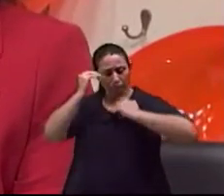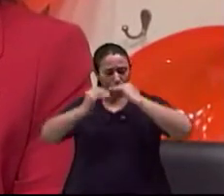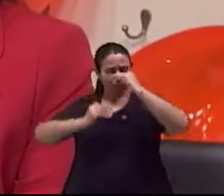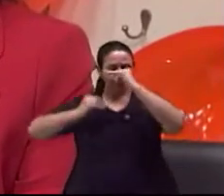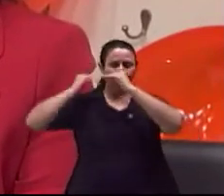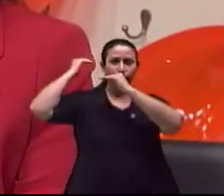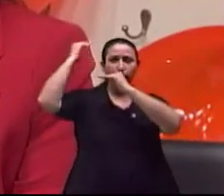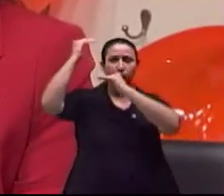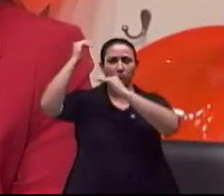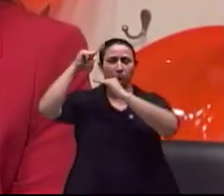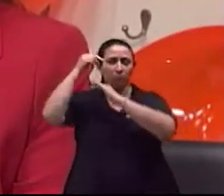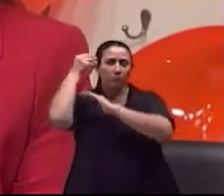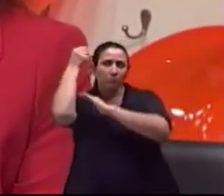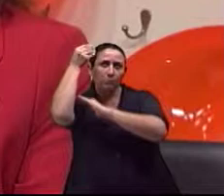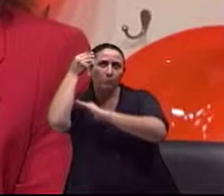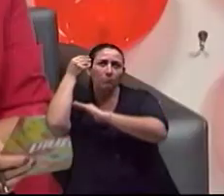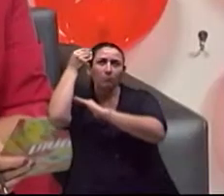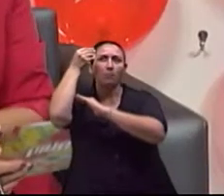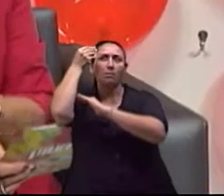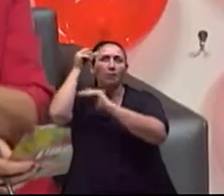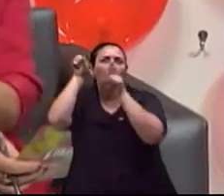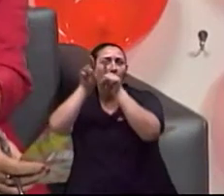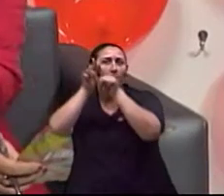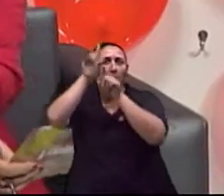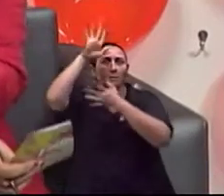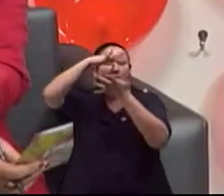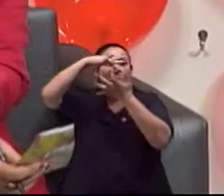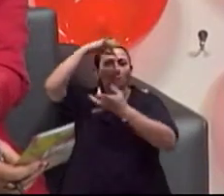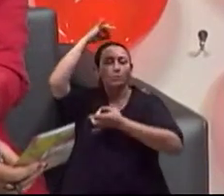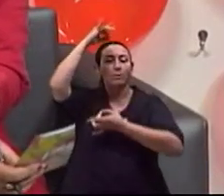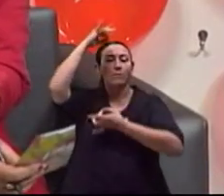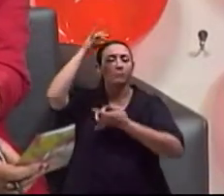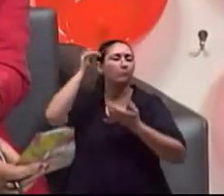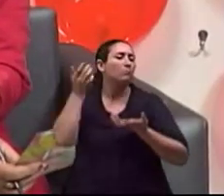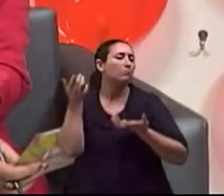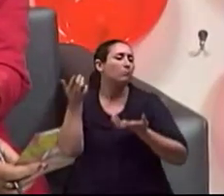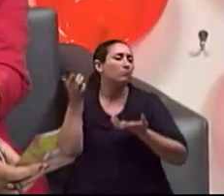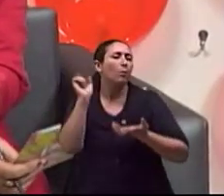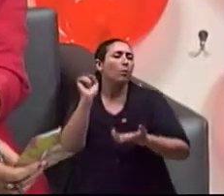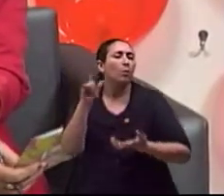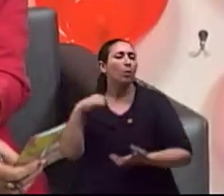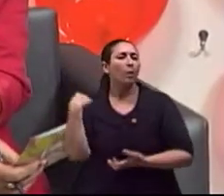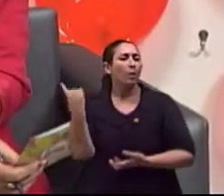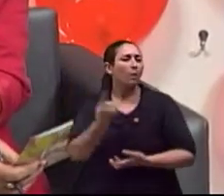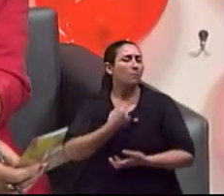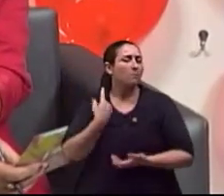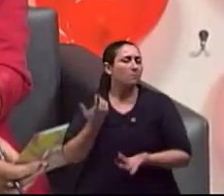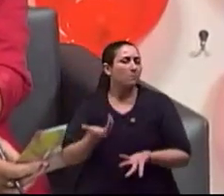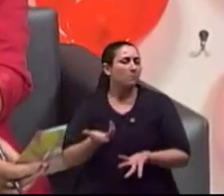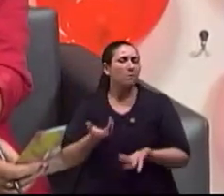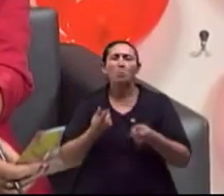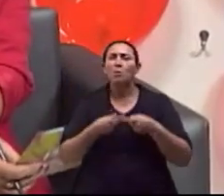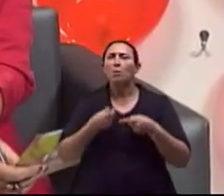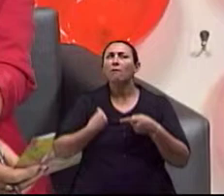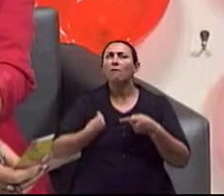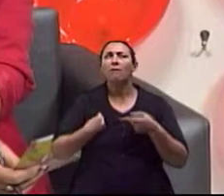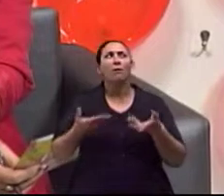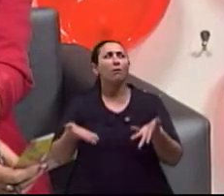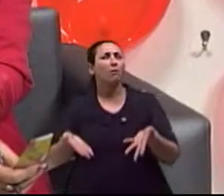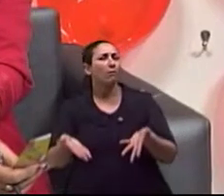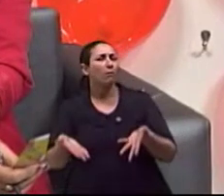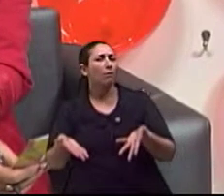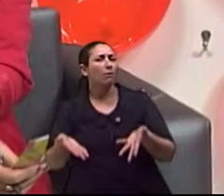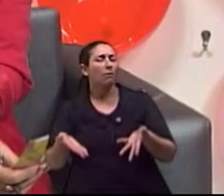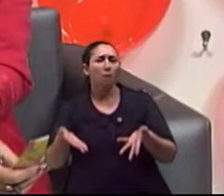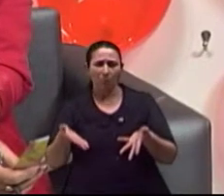terapia e da espiritualidade Mas afinal quem somos Por que estamos aqui será que